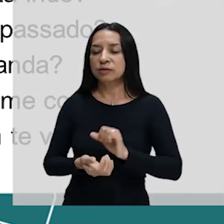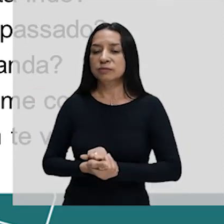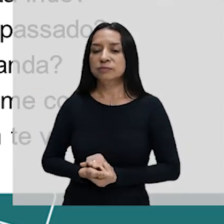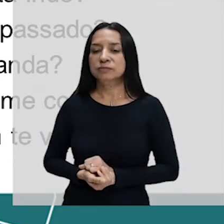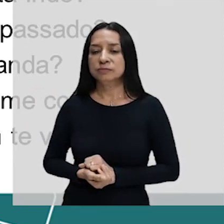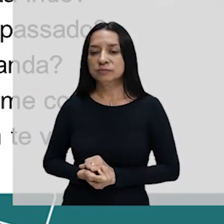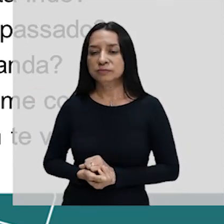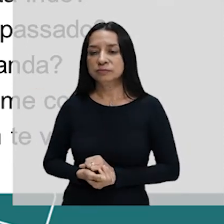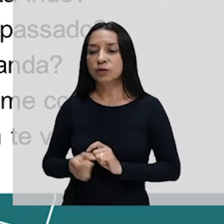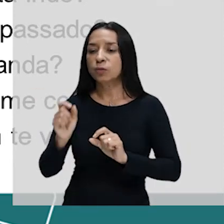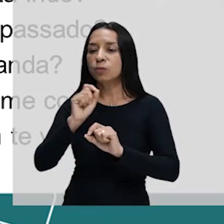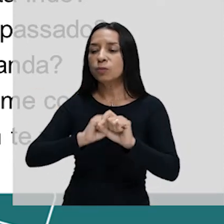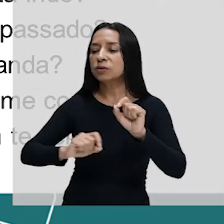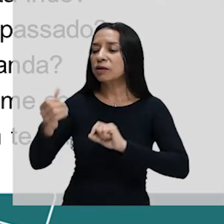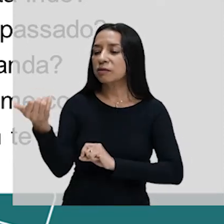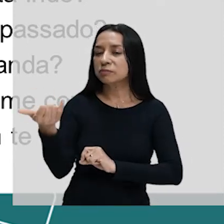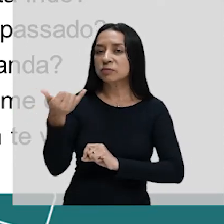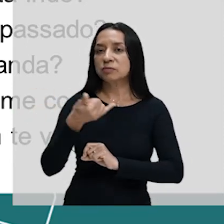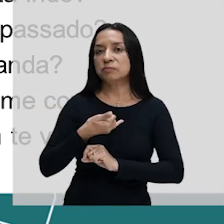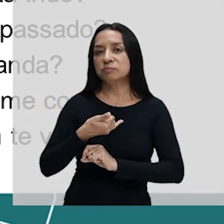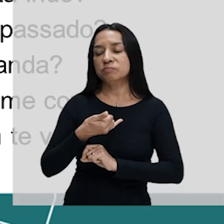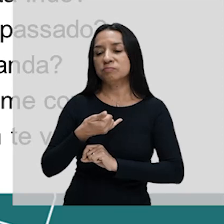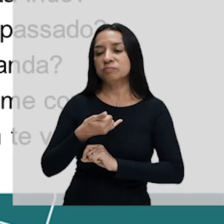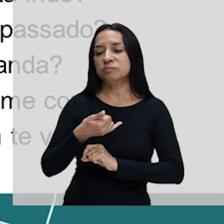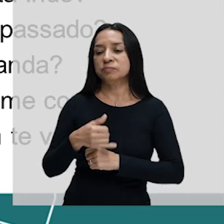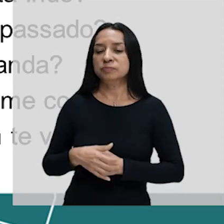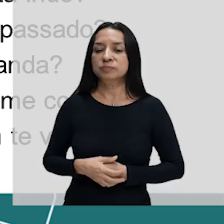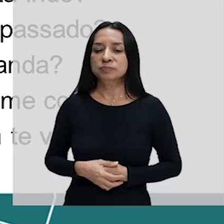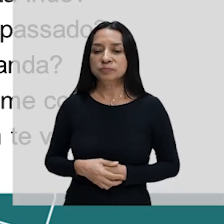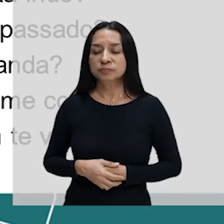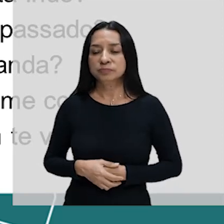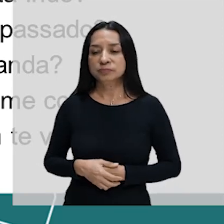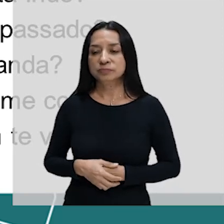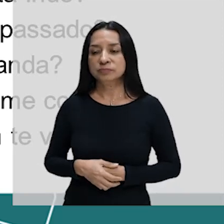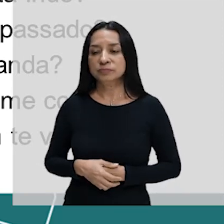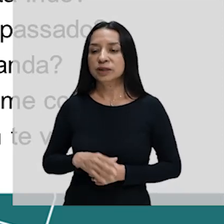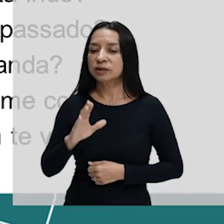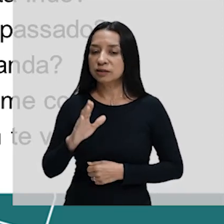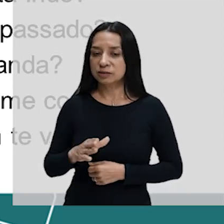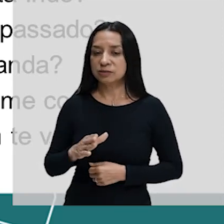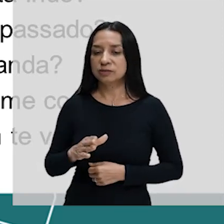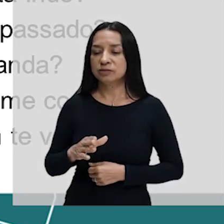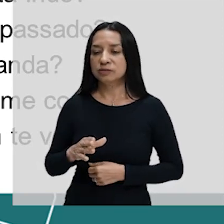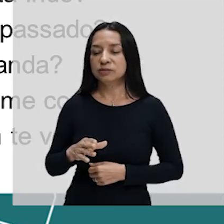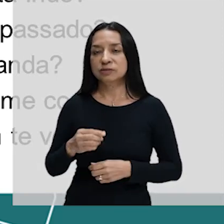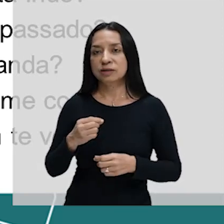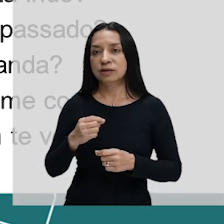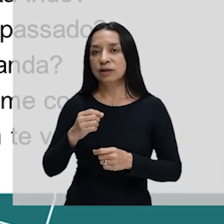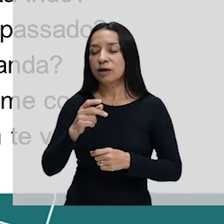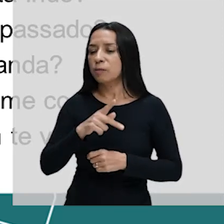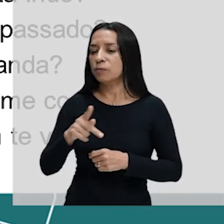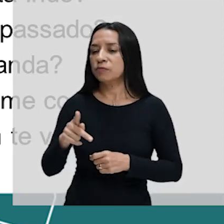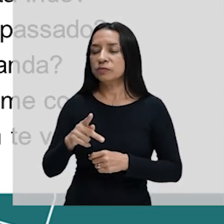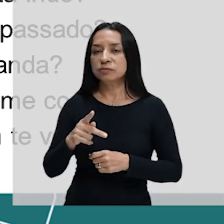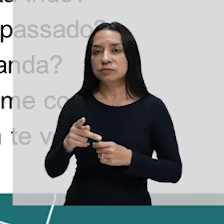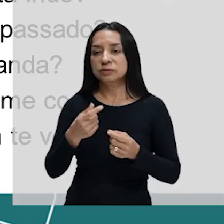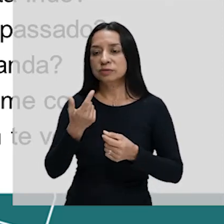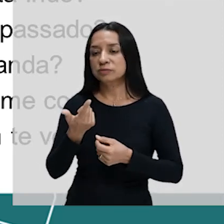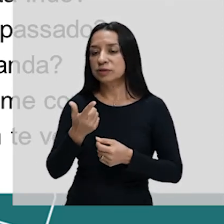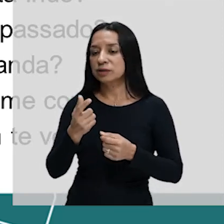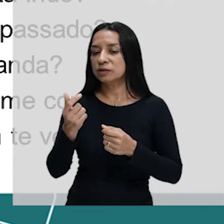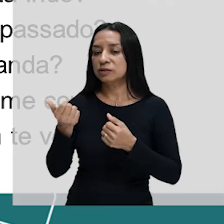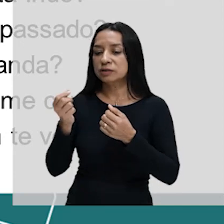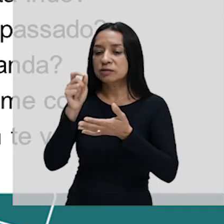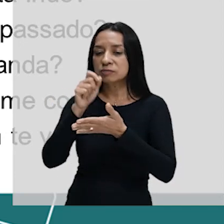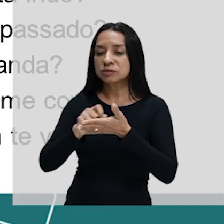me cuentas? Que me cuentas? O que me conta? Já está. Professora, não tem que botar